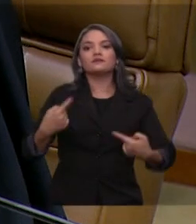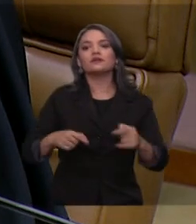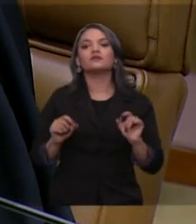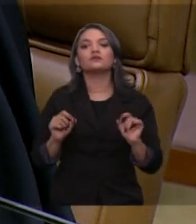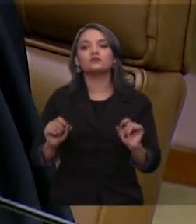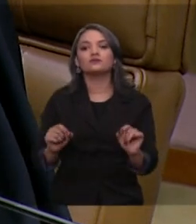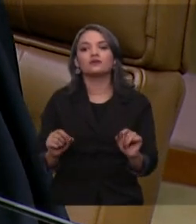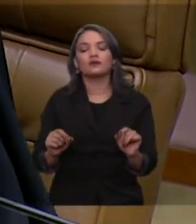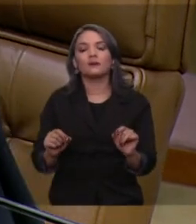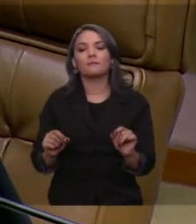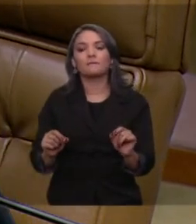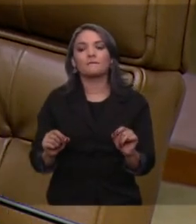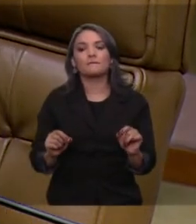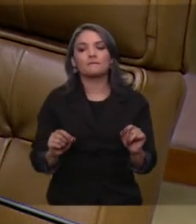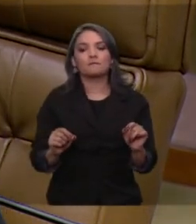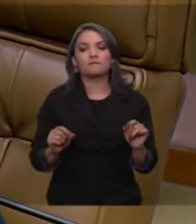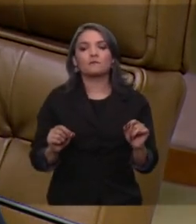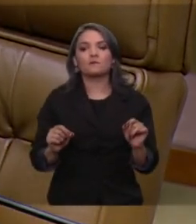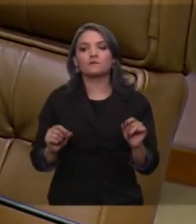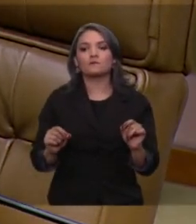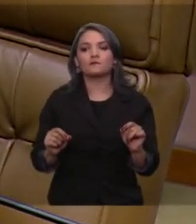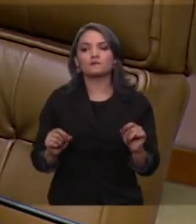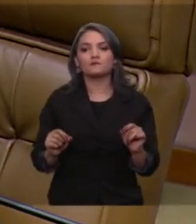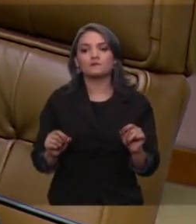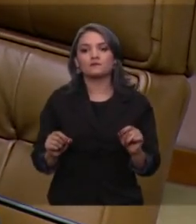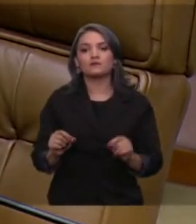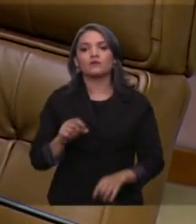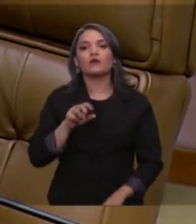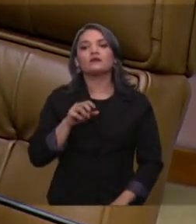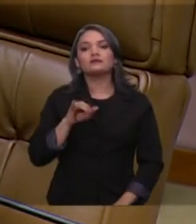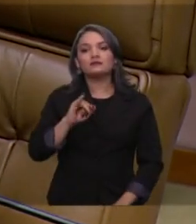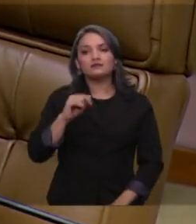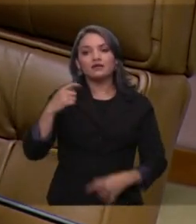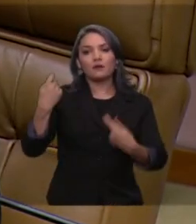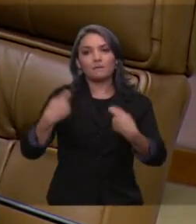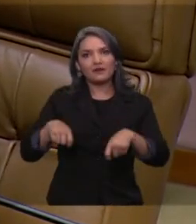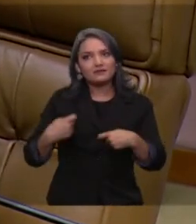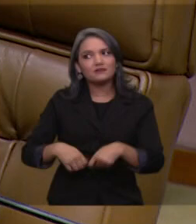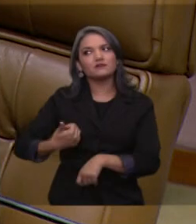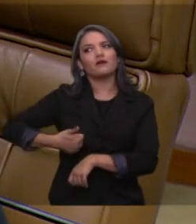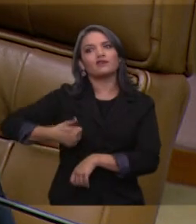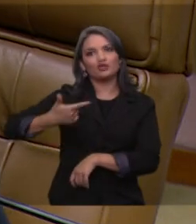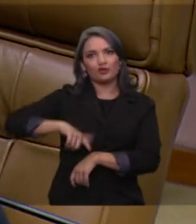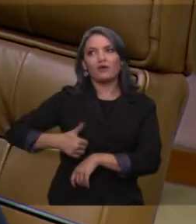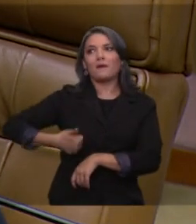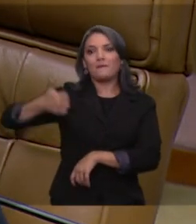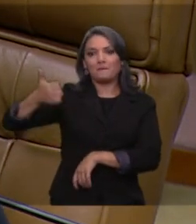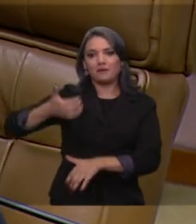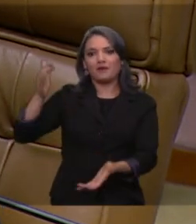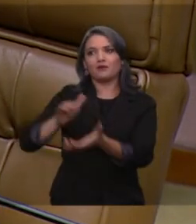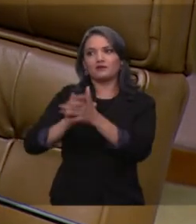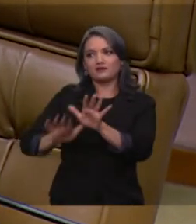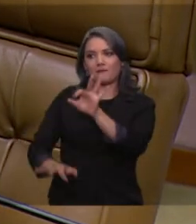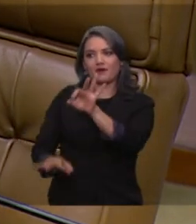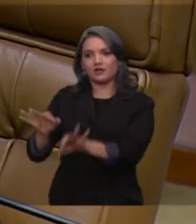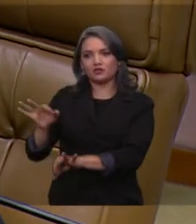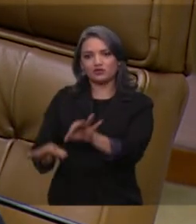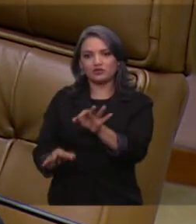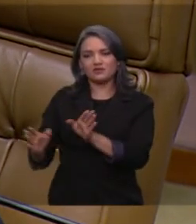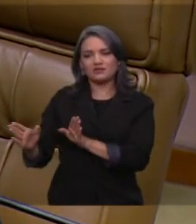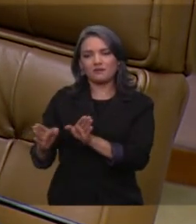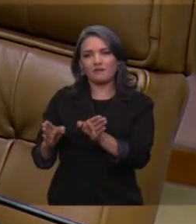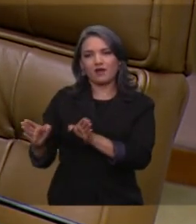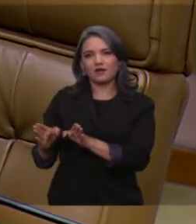a necessidade da dissolubilidade do casamento passar pela separação judicial e pelo prazo, por um prazo